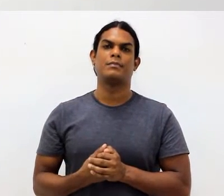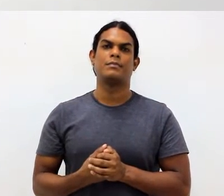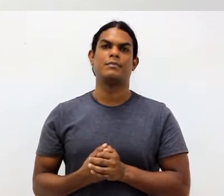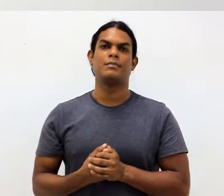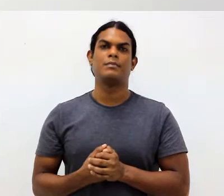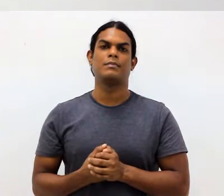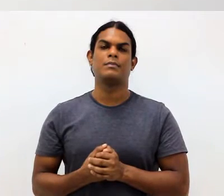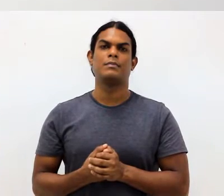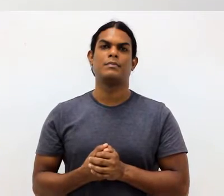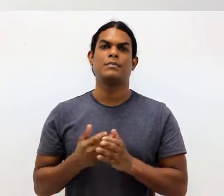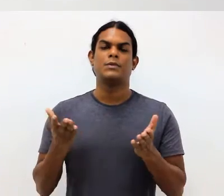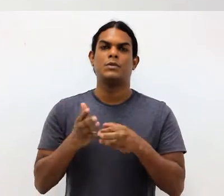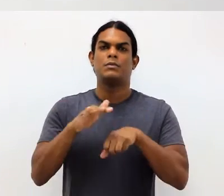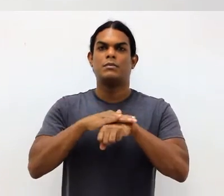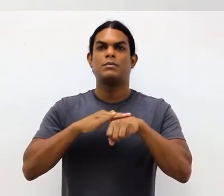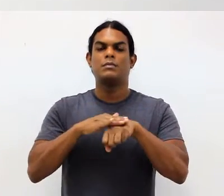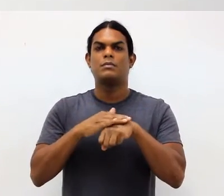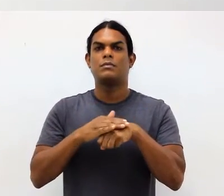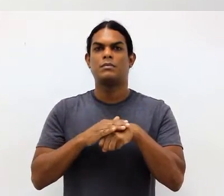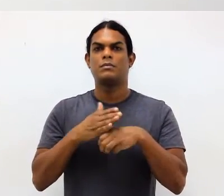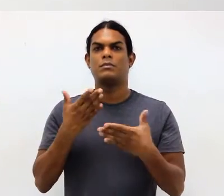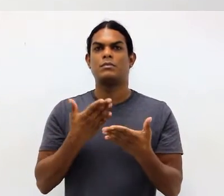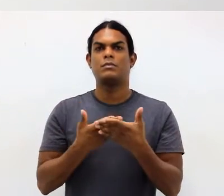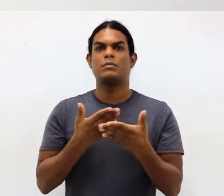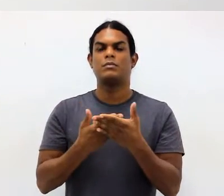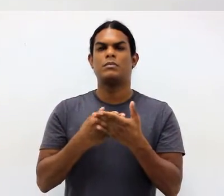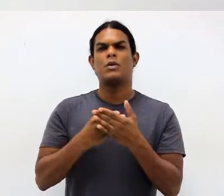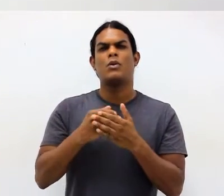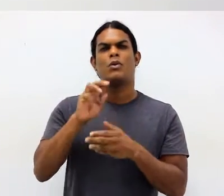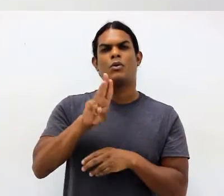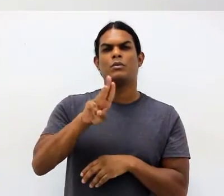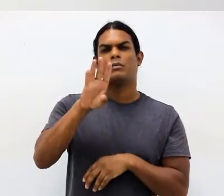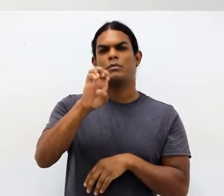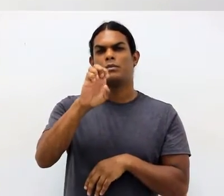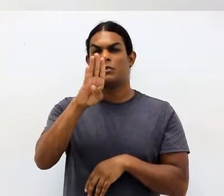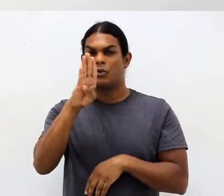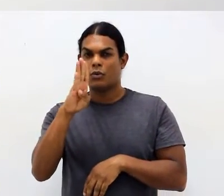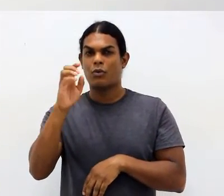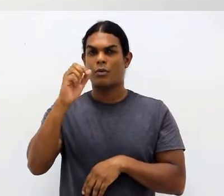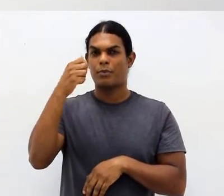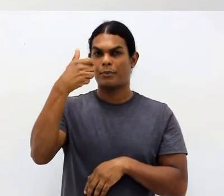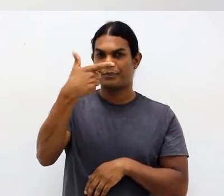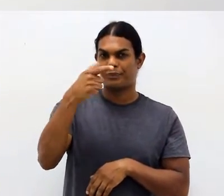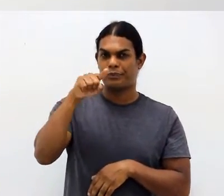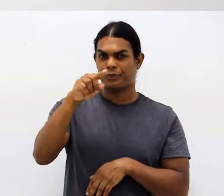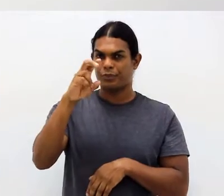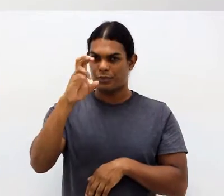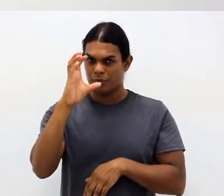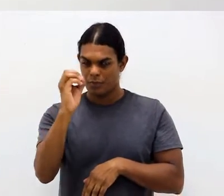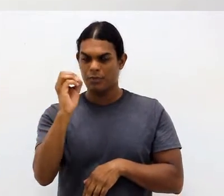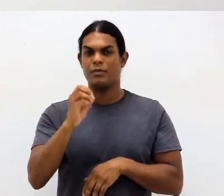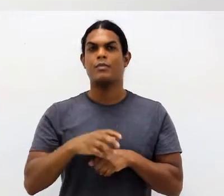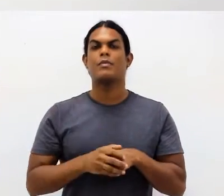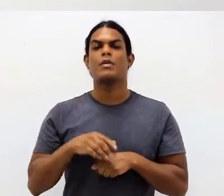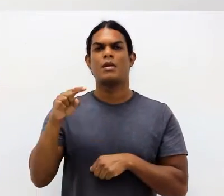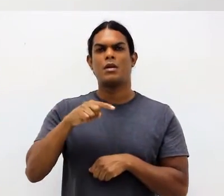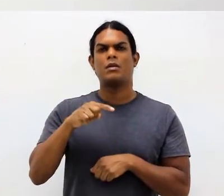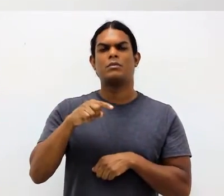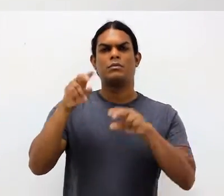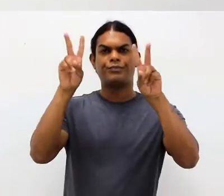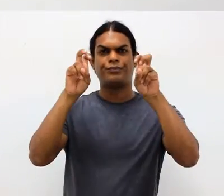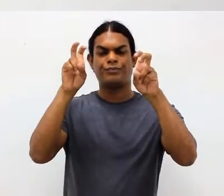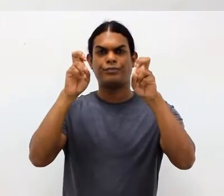Estou de volta mais uma vez e dessa vez para falar para vocês um pouquinho sobre o Web 2.0. Essa ainda é uma videoaula da